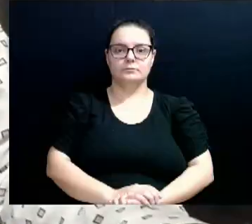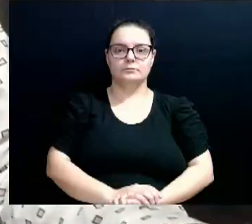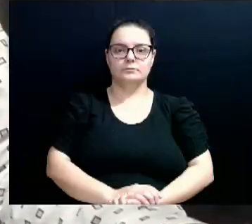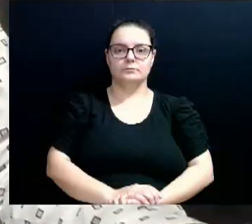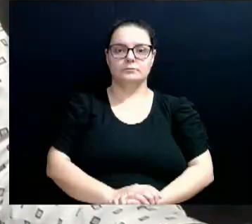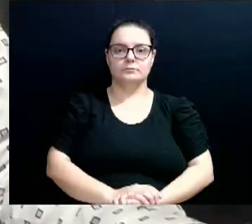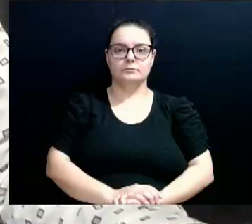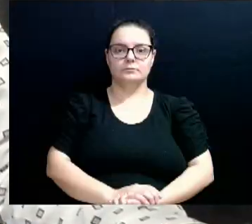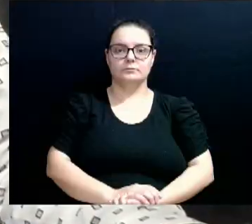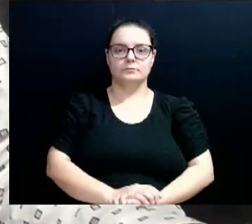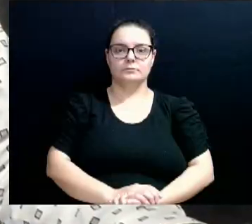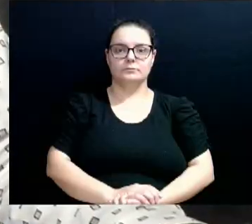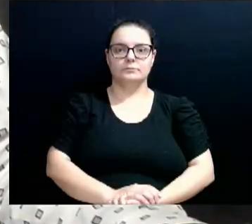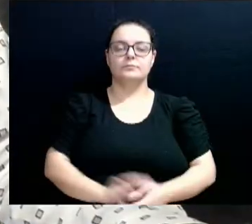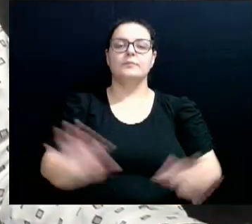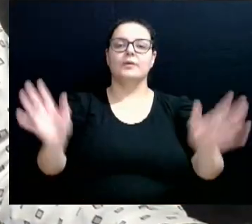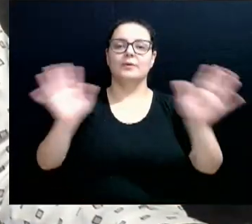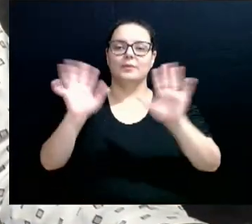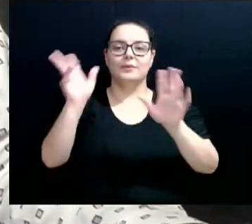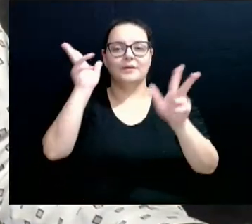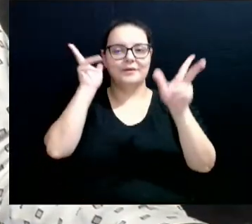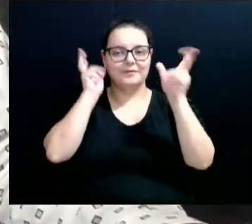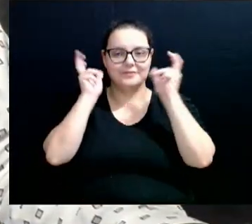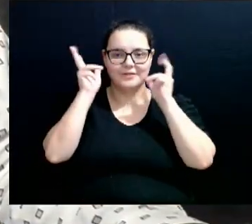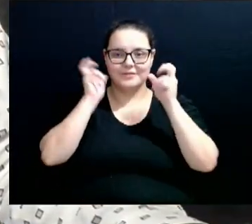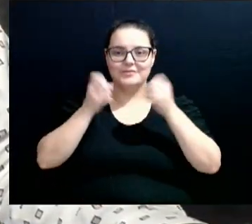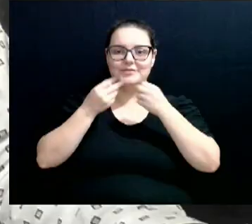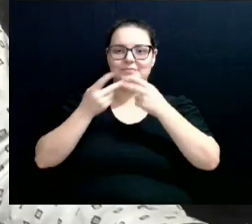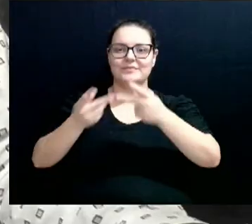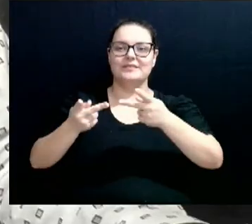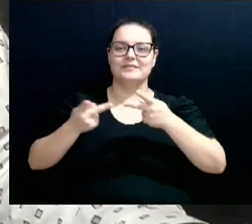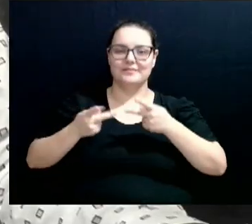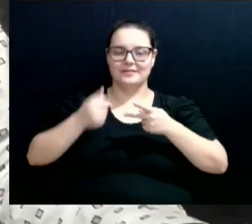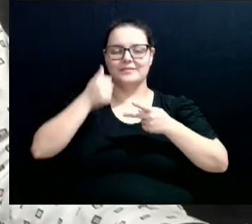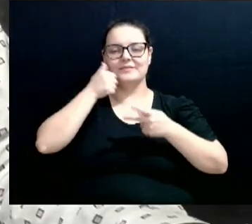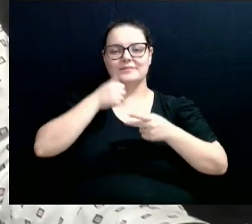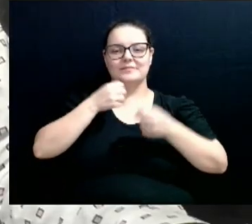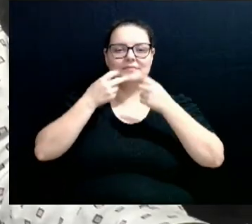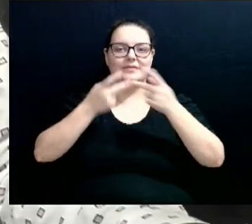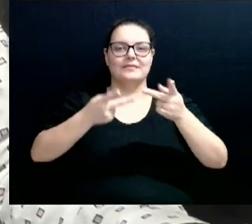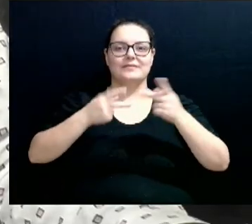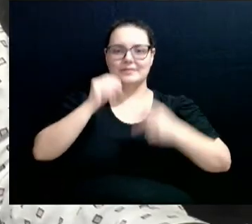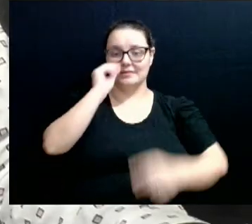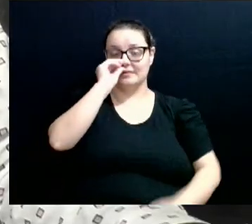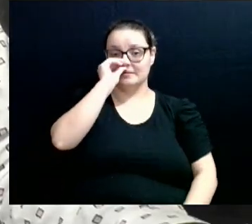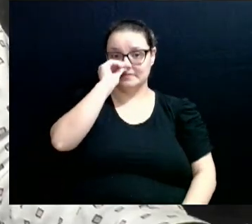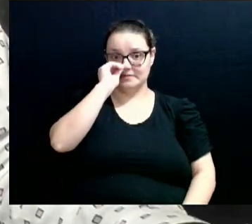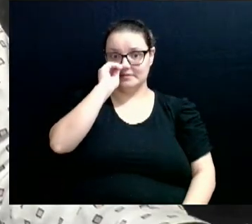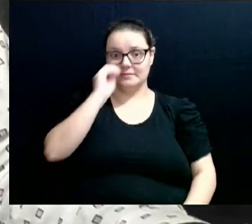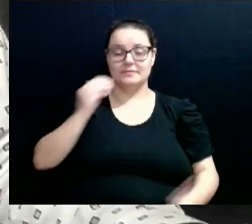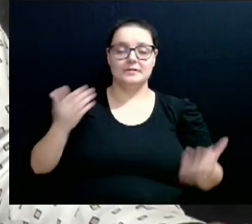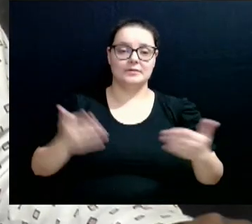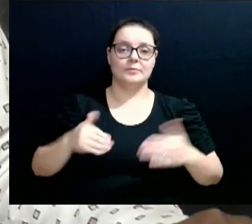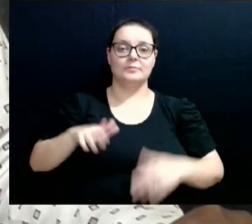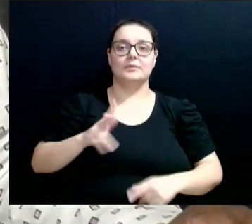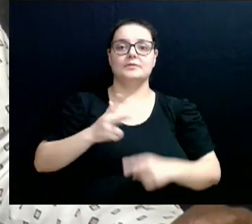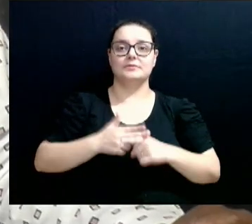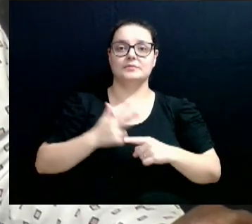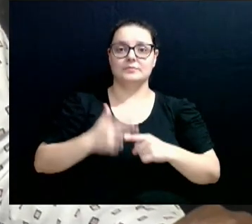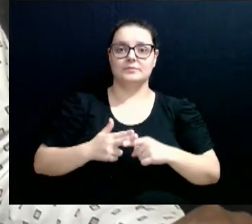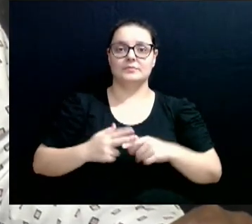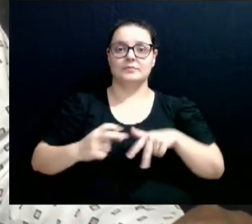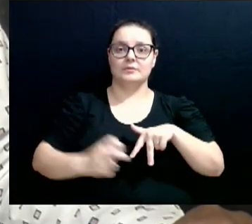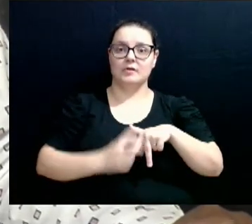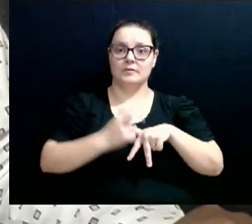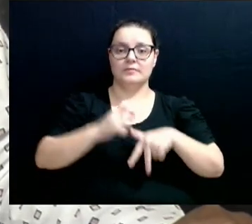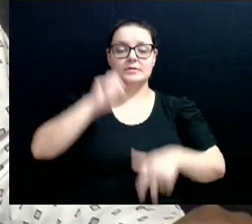Olá, ouvintes, sejam bem-vindas, sejam bem-vindos. Está no ar mais um episódio do Vozes Negras de